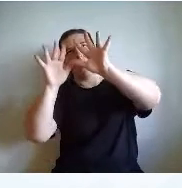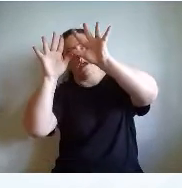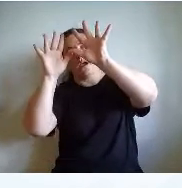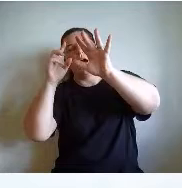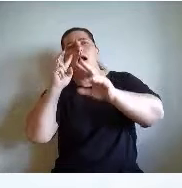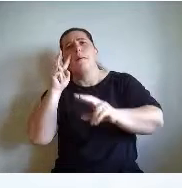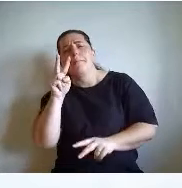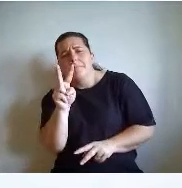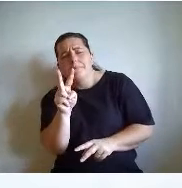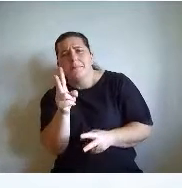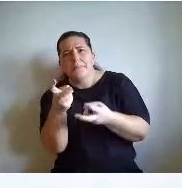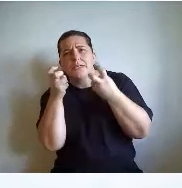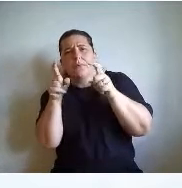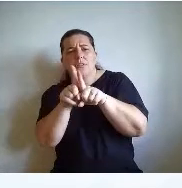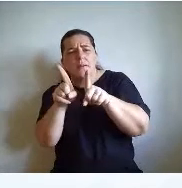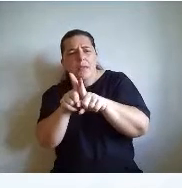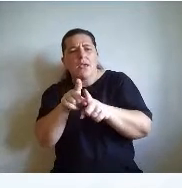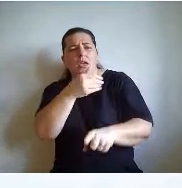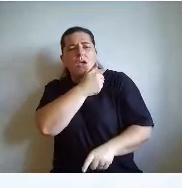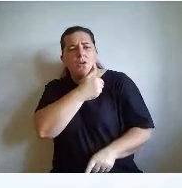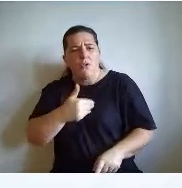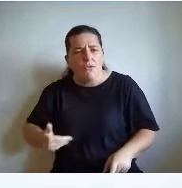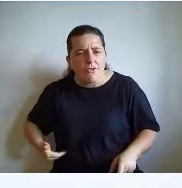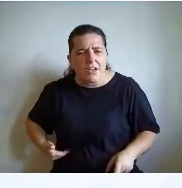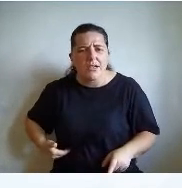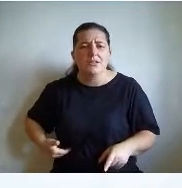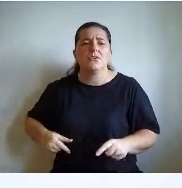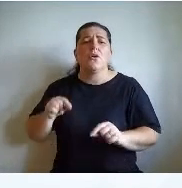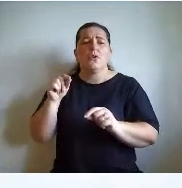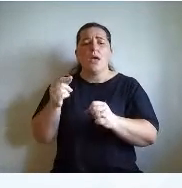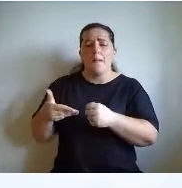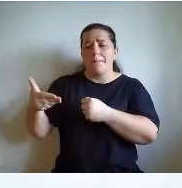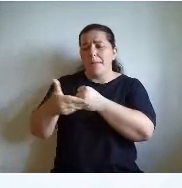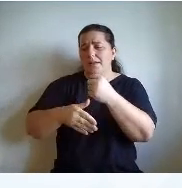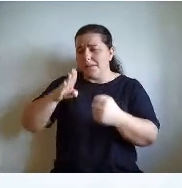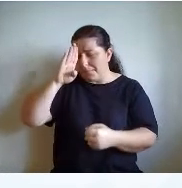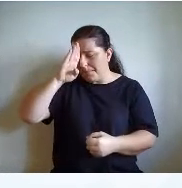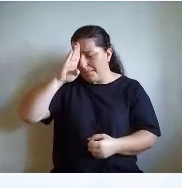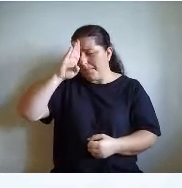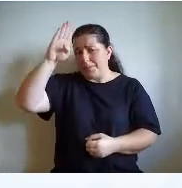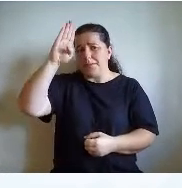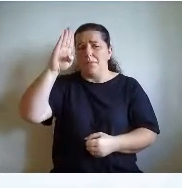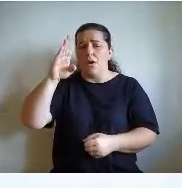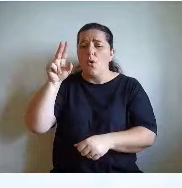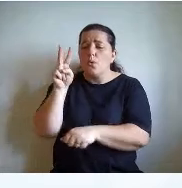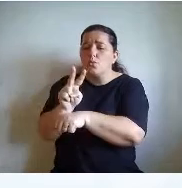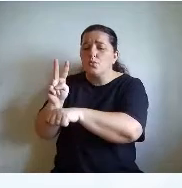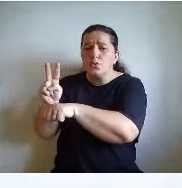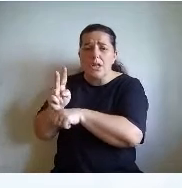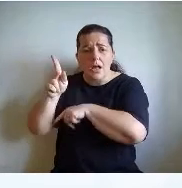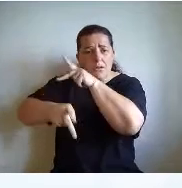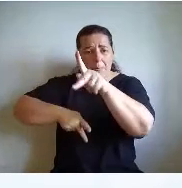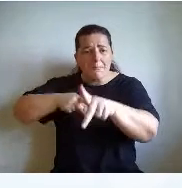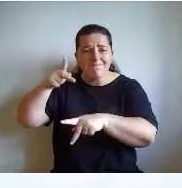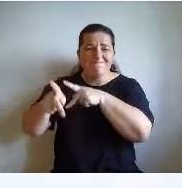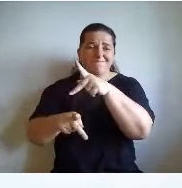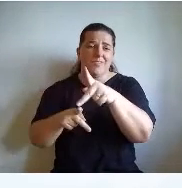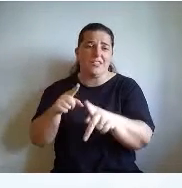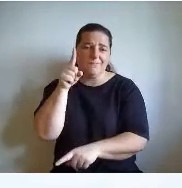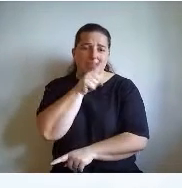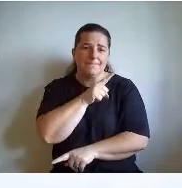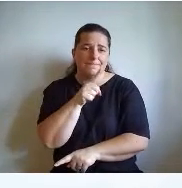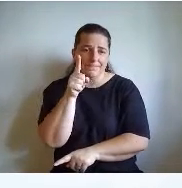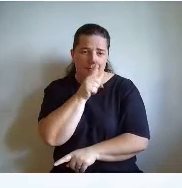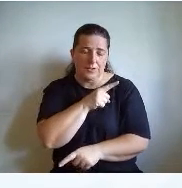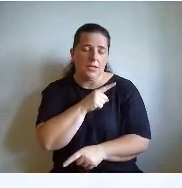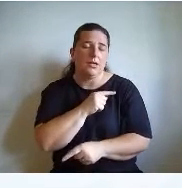iniciativas fundamentais de proteção à sua população, né? Nós temos,